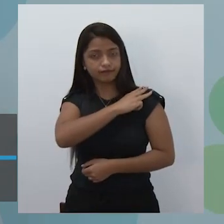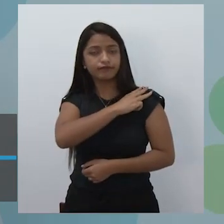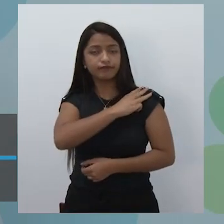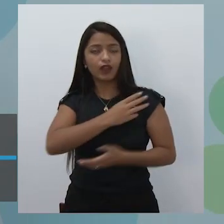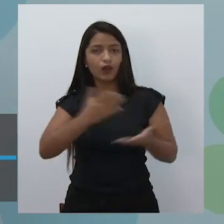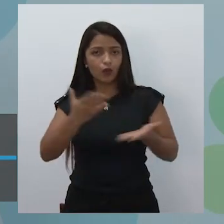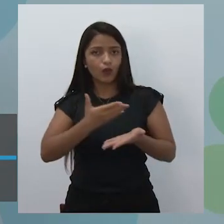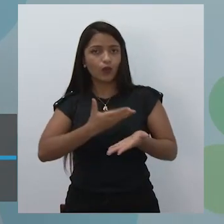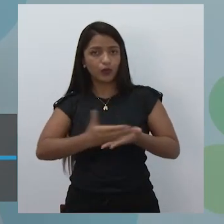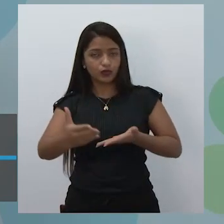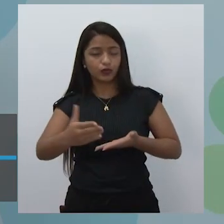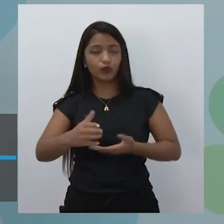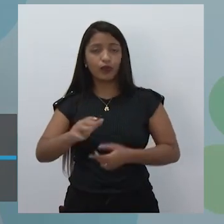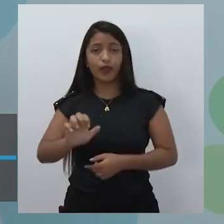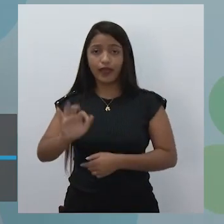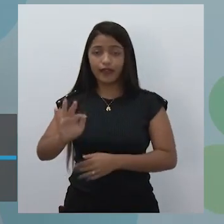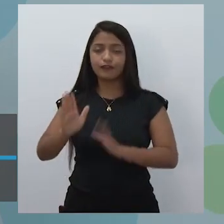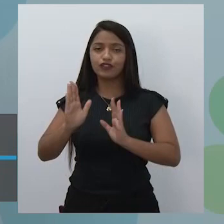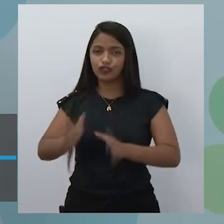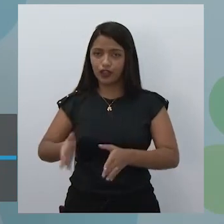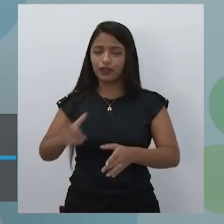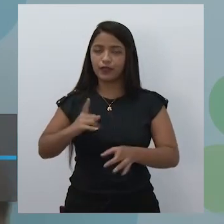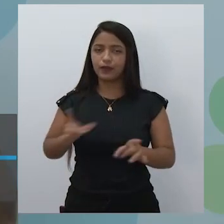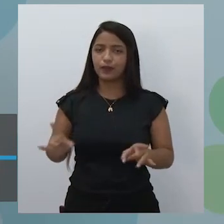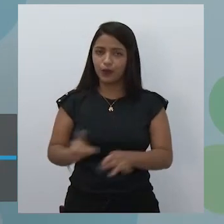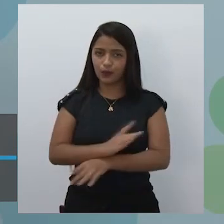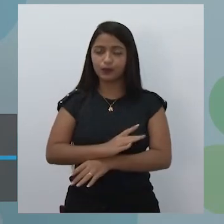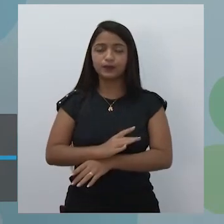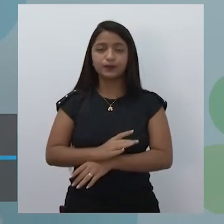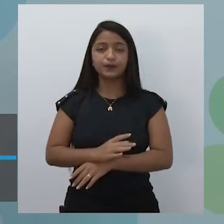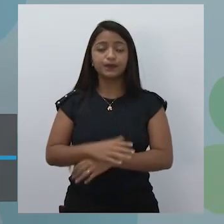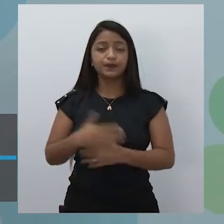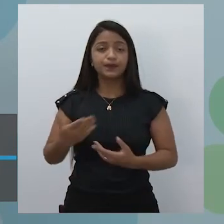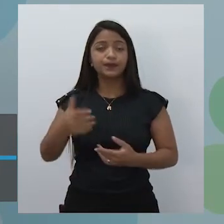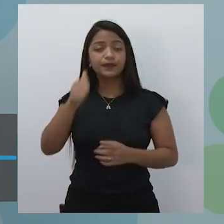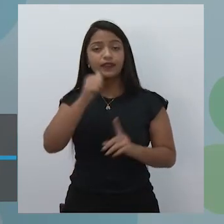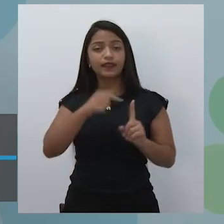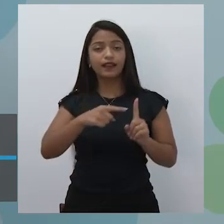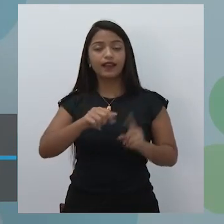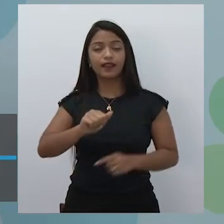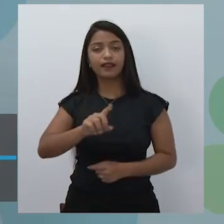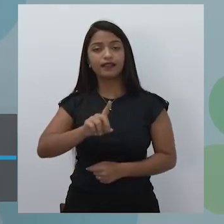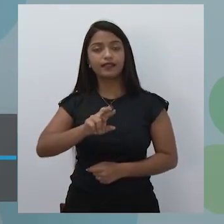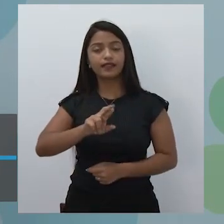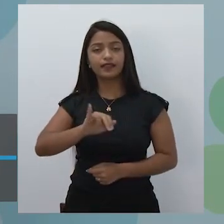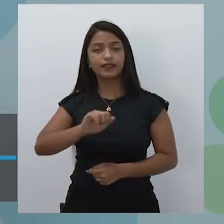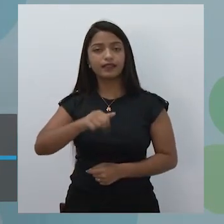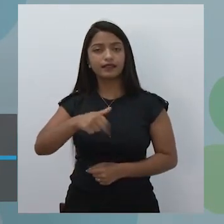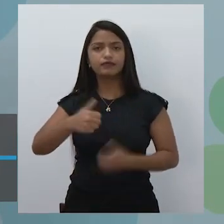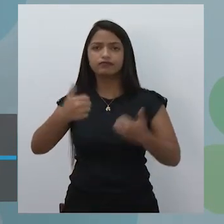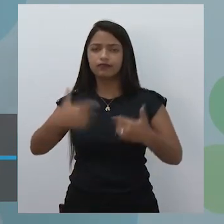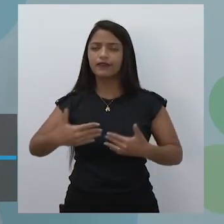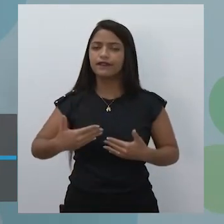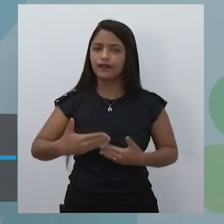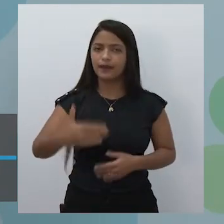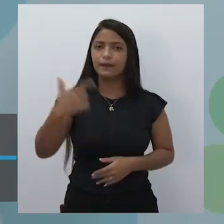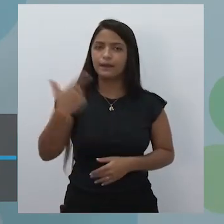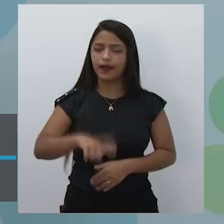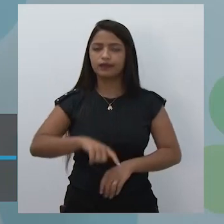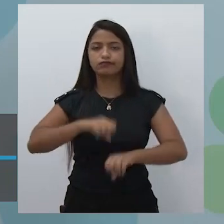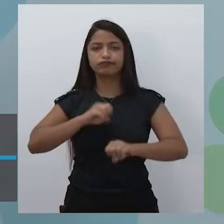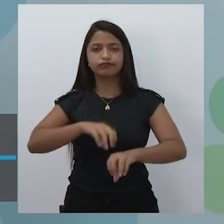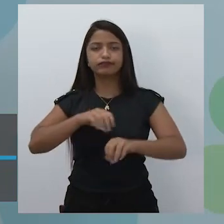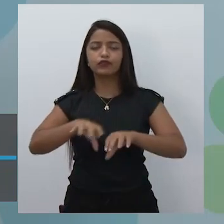Haverá formação, a Adriana falou no início, na parte inicial da TPC. Existem outras questões, a gente não dá conta